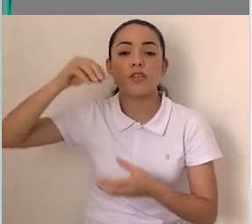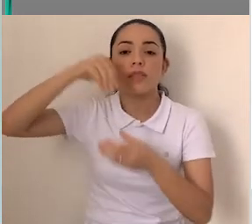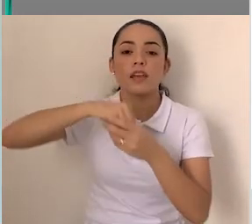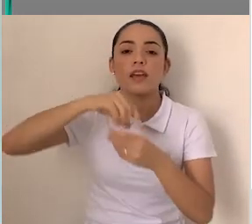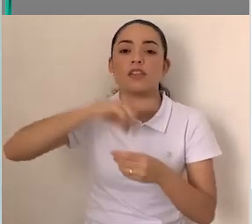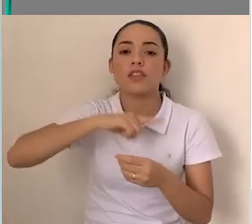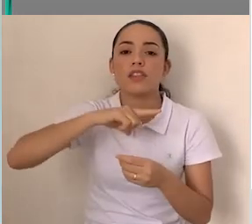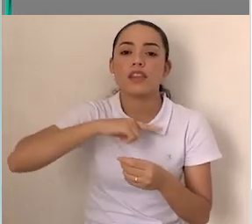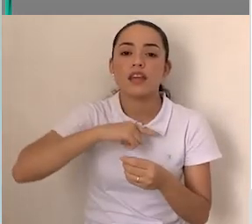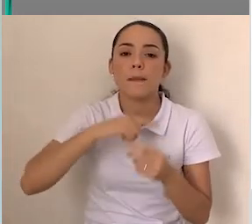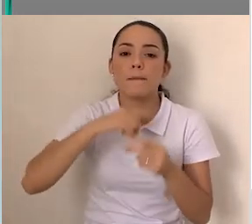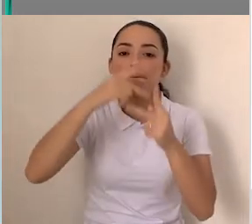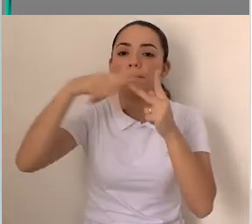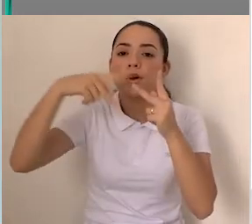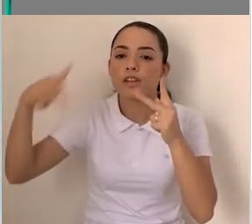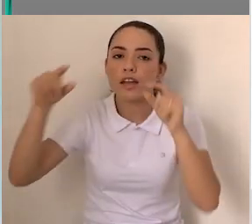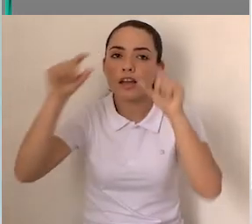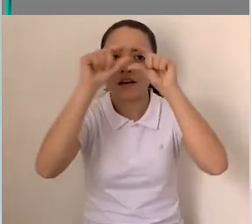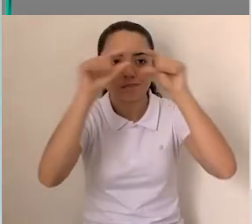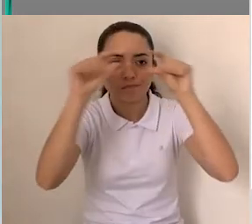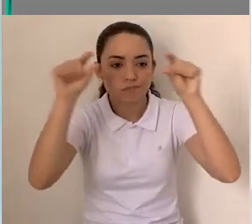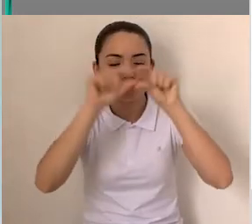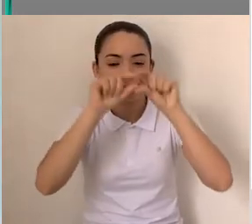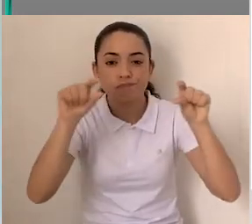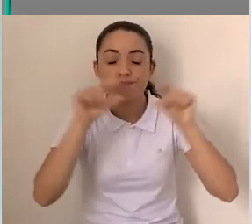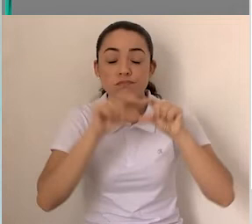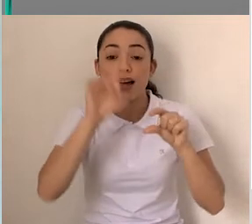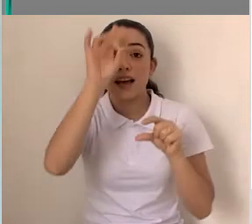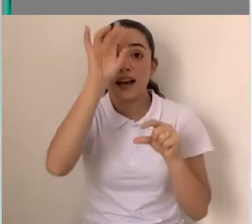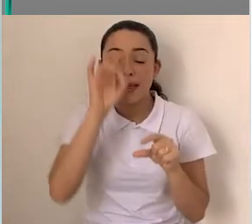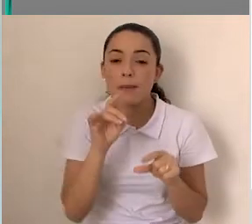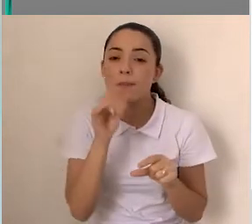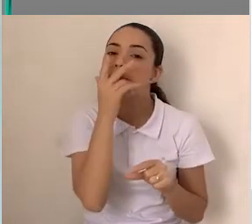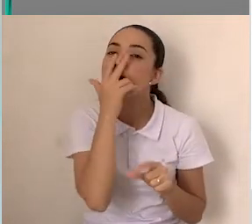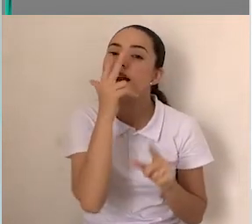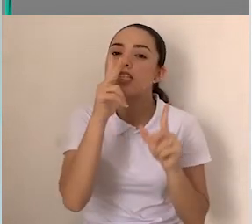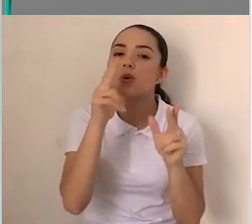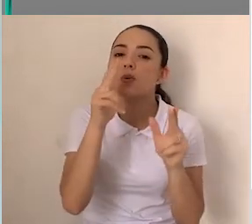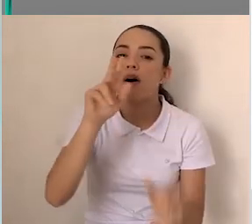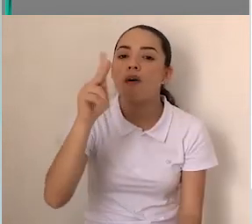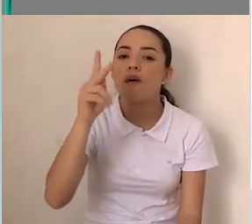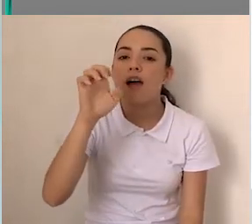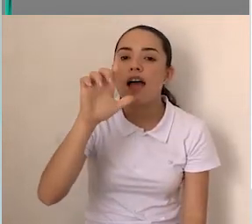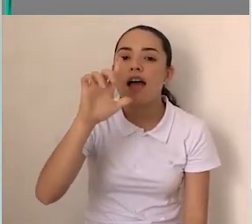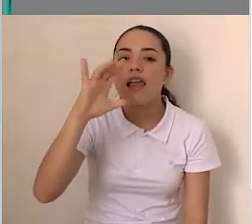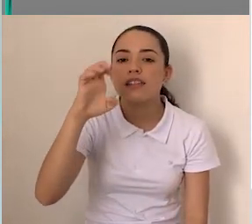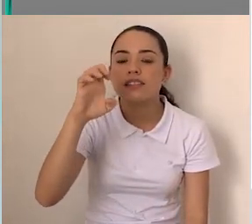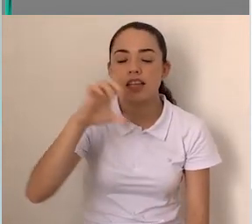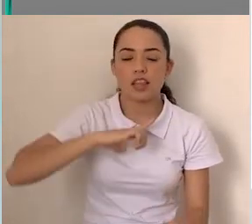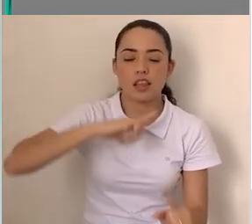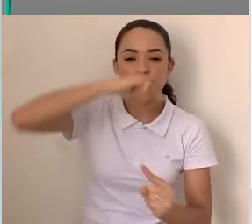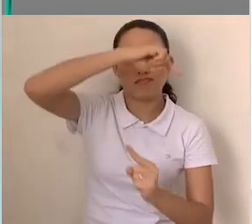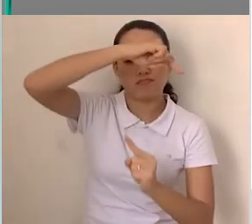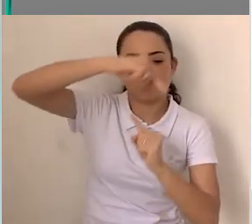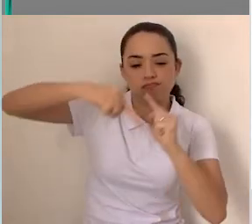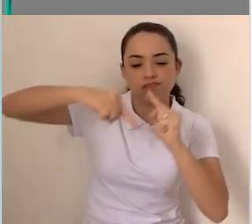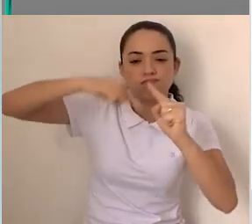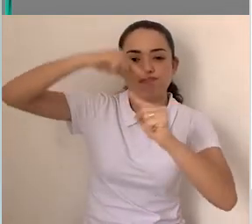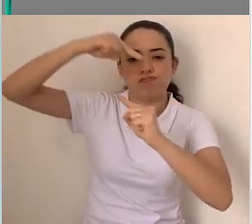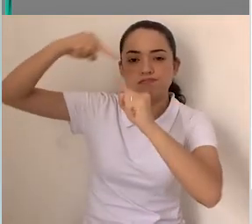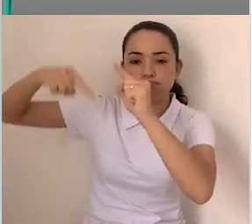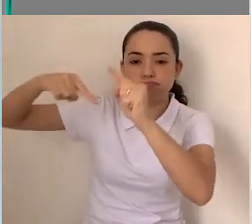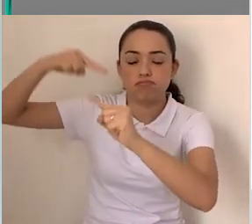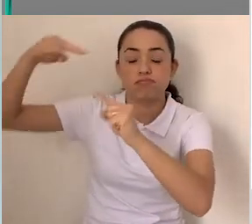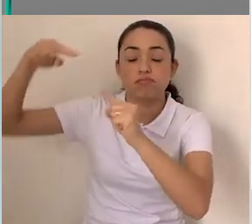95%. O colágeno é composto por 3 cadeias proteicas longas, cada uma com aspecto de hélice